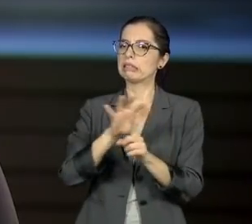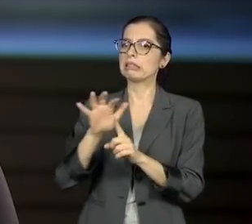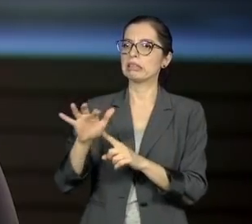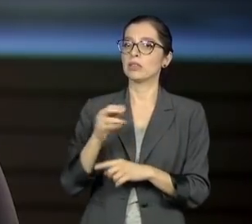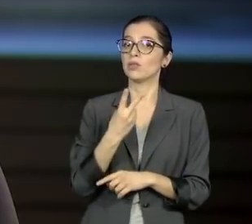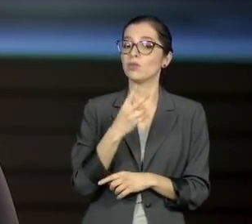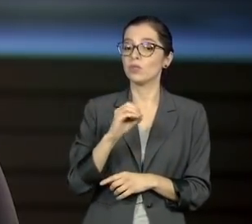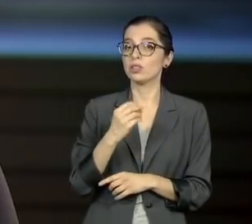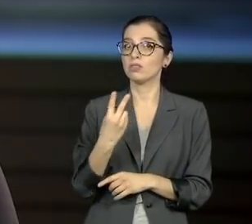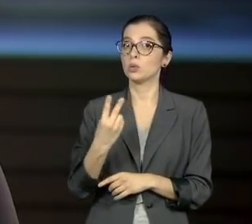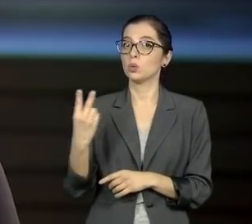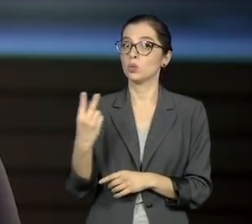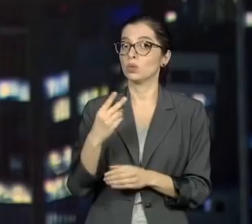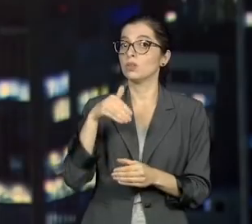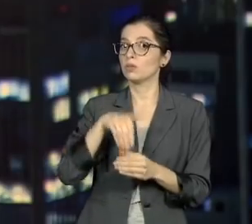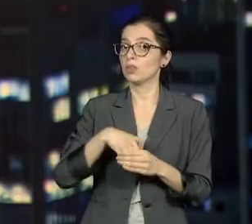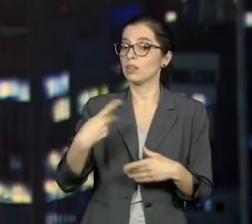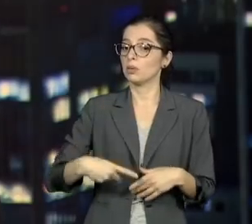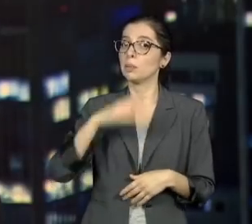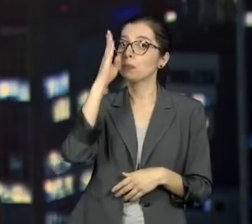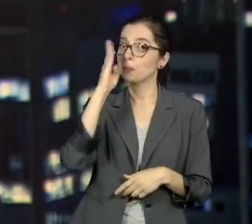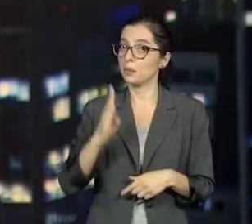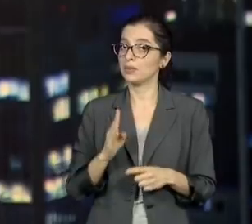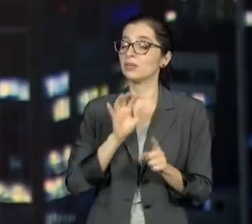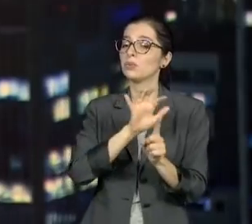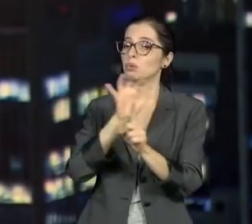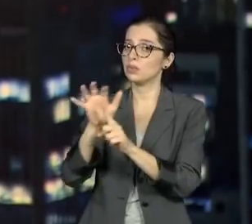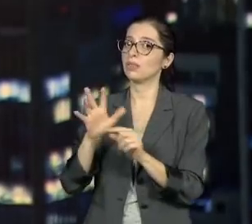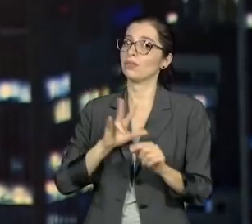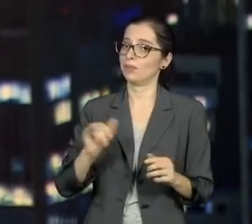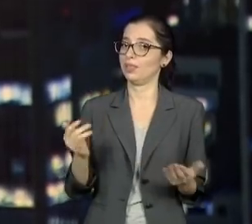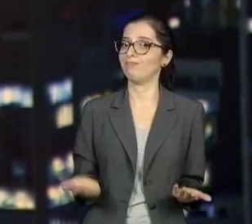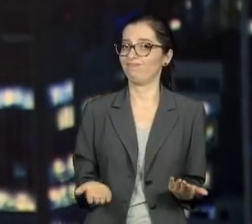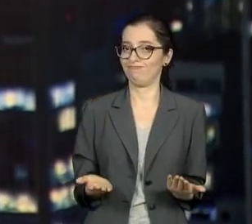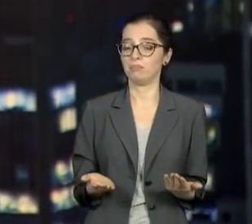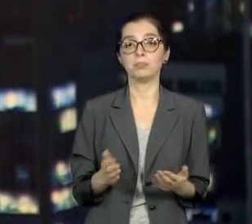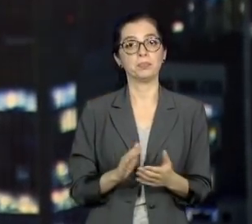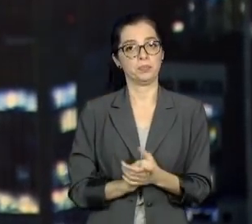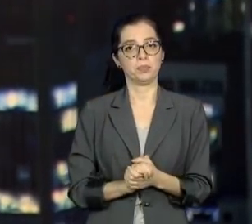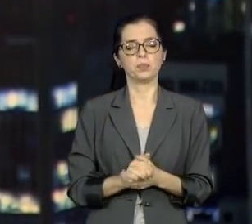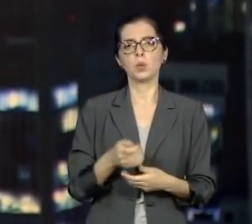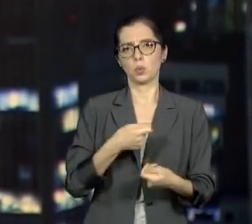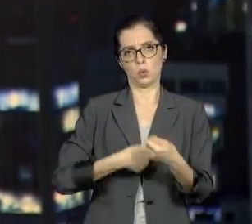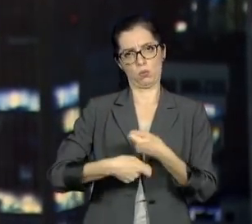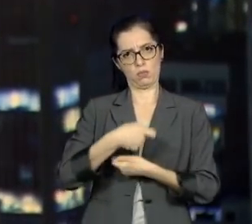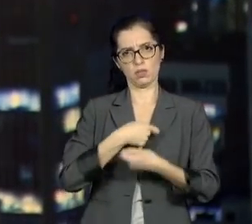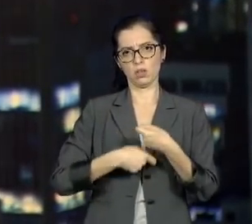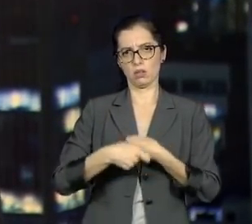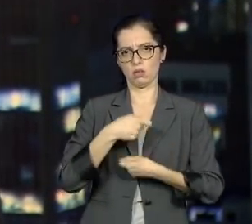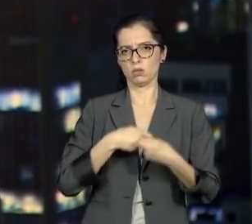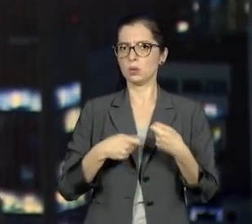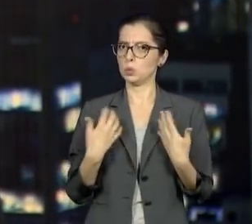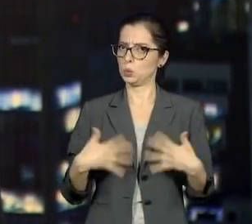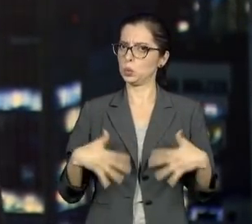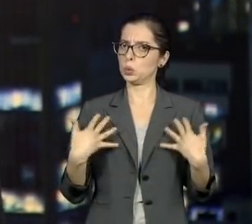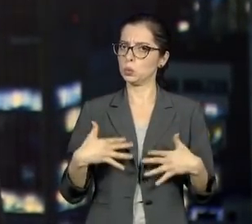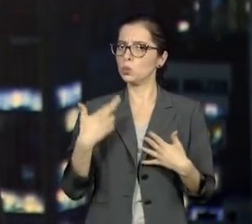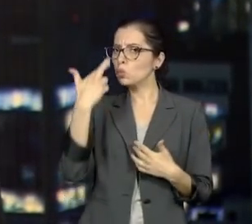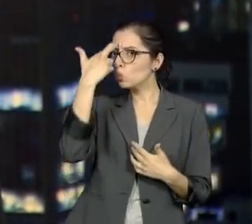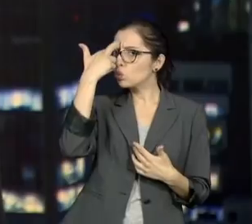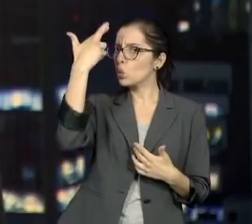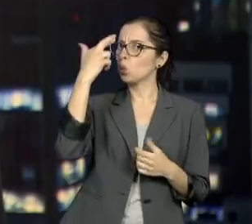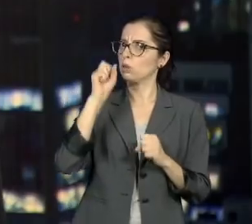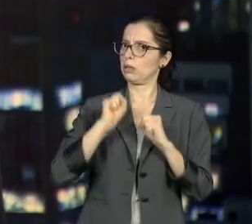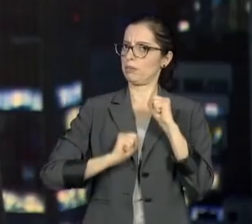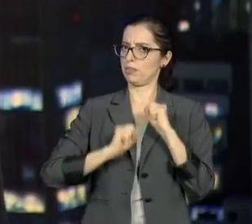também não são pequenos. E de atingir os mercados. Vamos agora olhar para a economia. A CEO da Câmara de Comércio Brasil-Estados